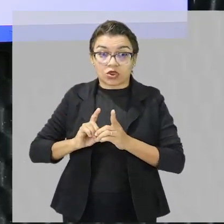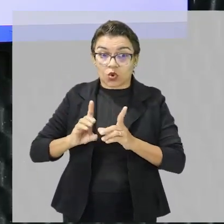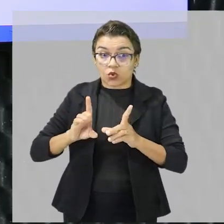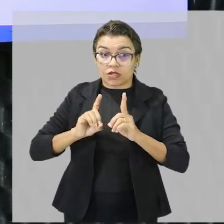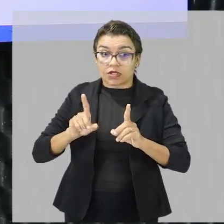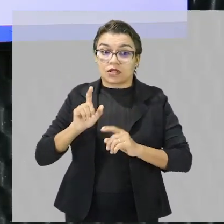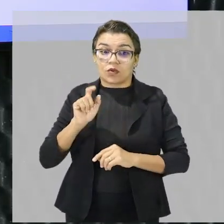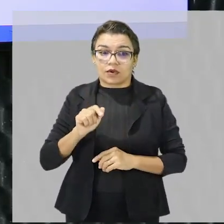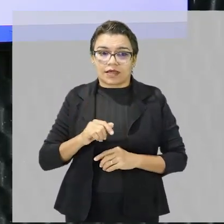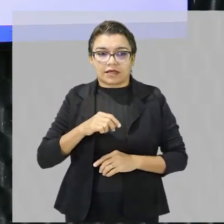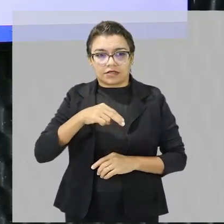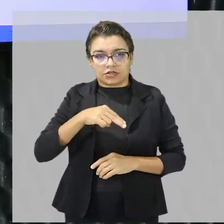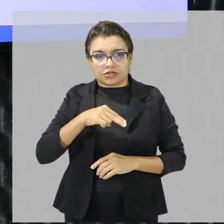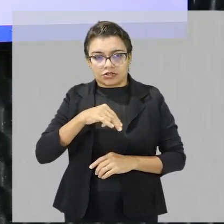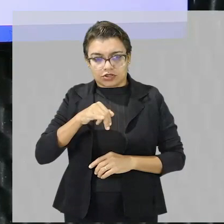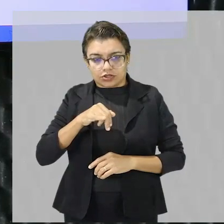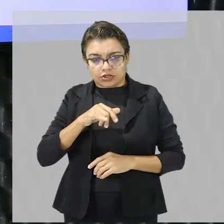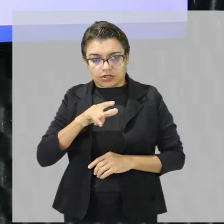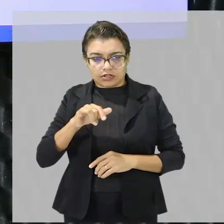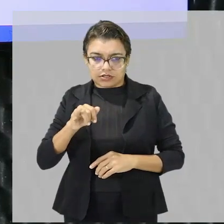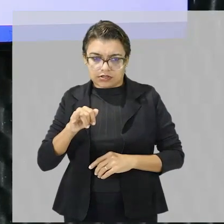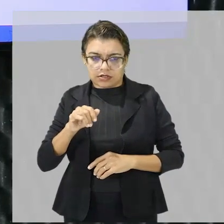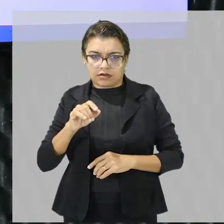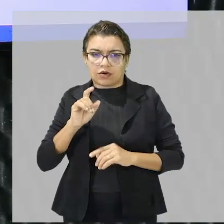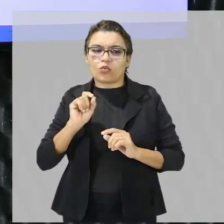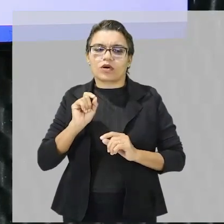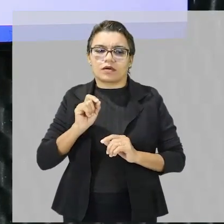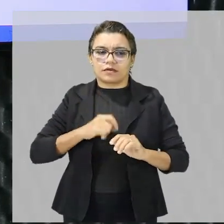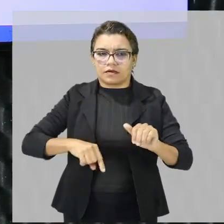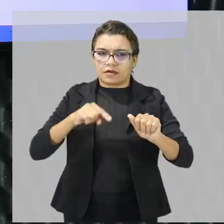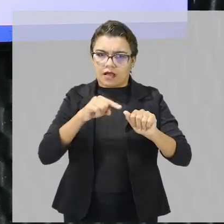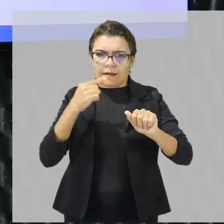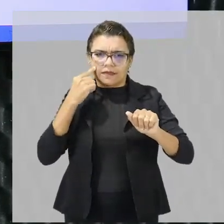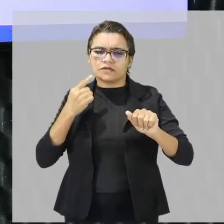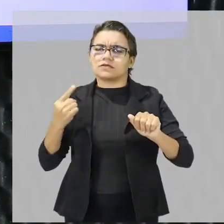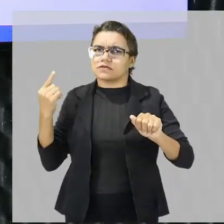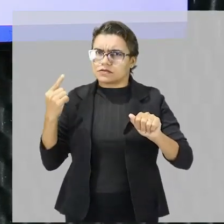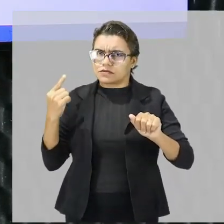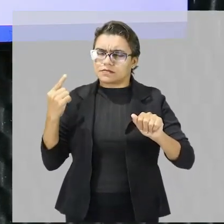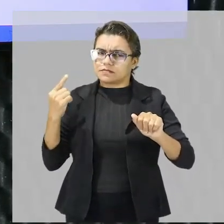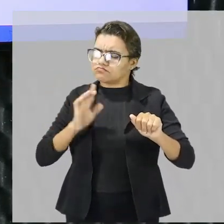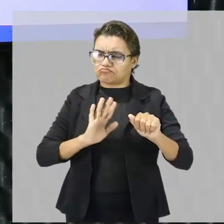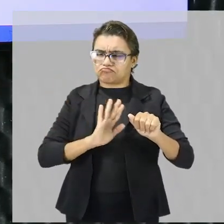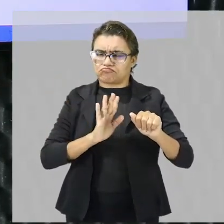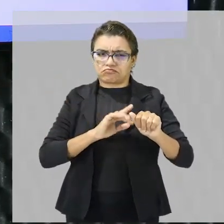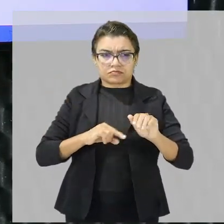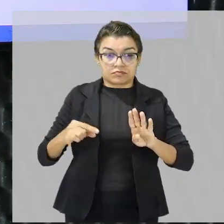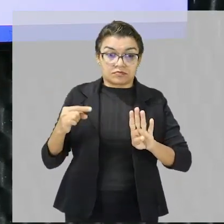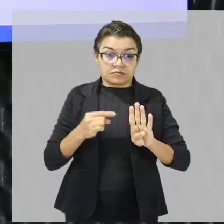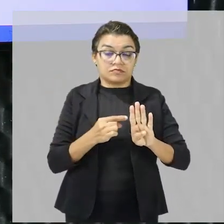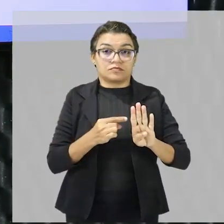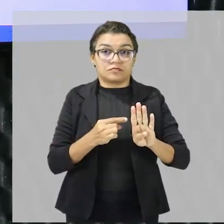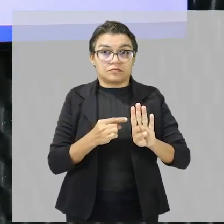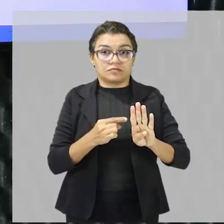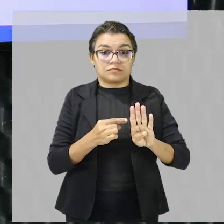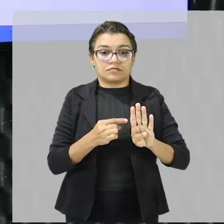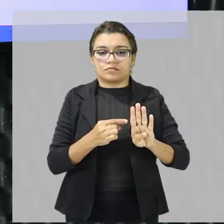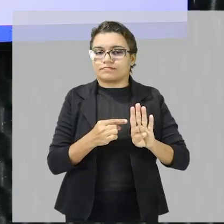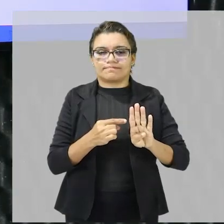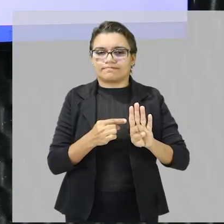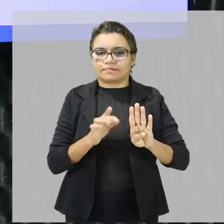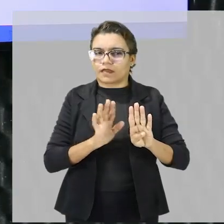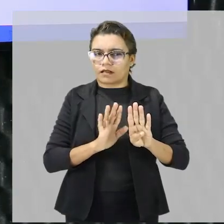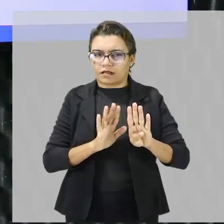uma vez que reforça a liberdade do cidadão, não é um reforço à liberdade. Desvela os valores do cotidiano, não é